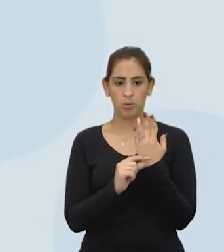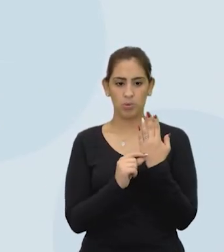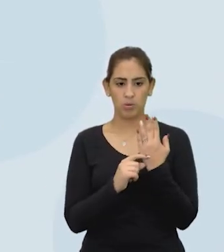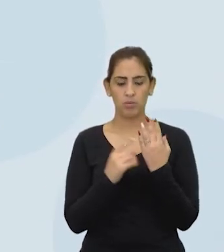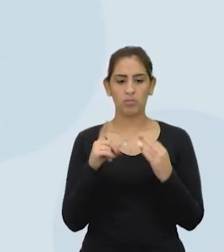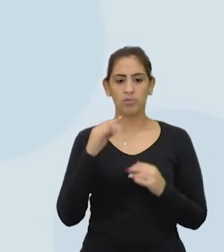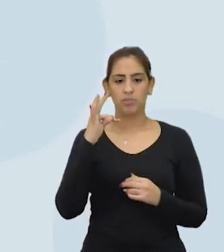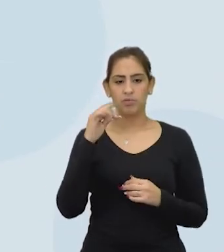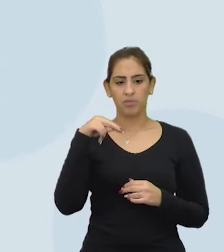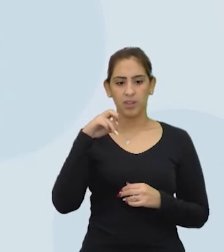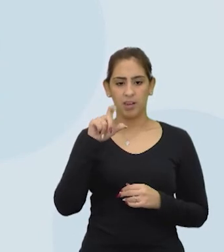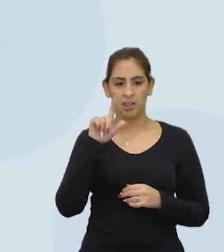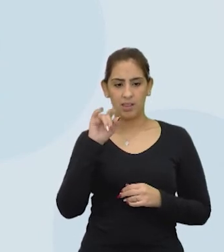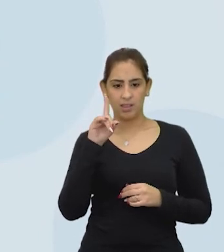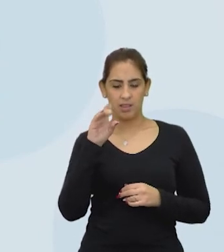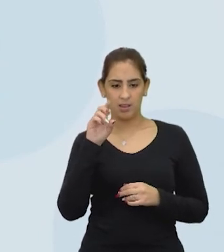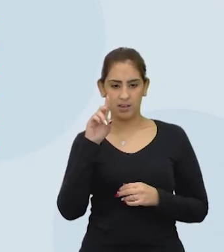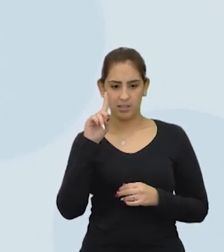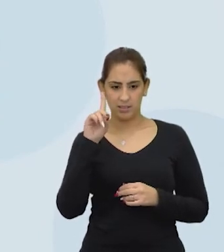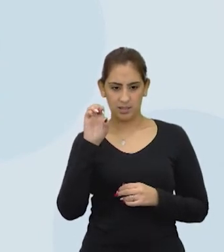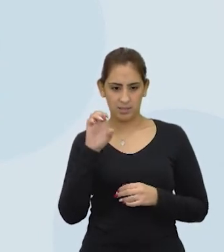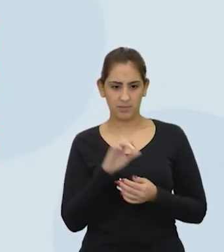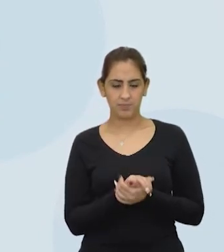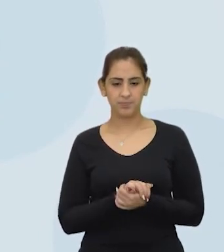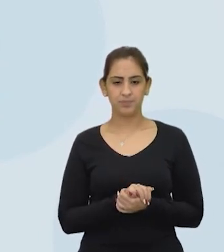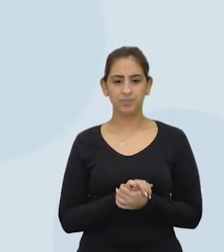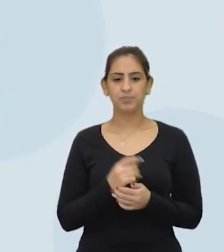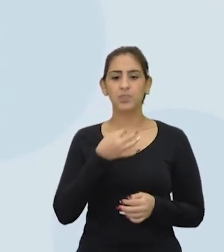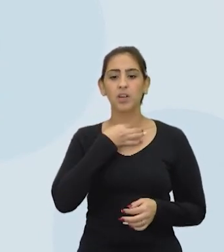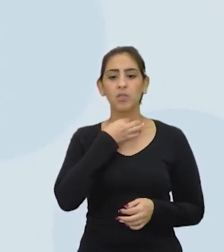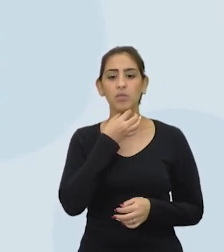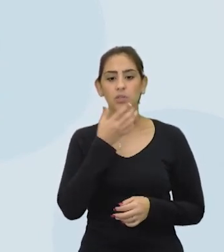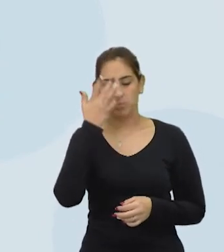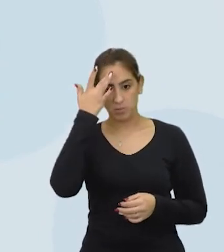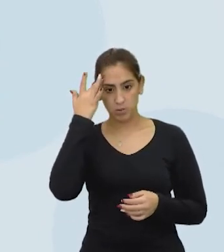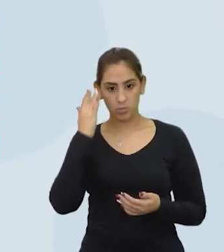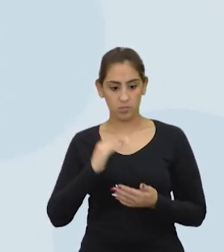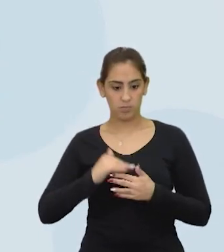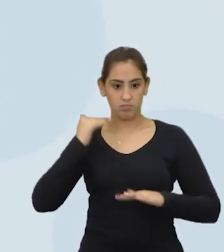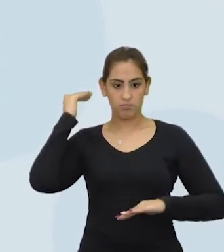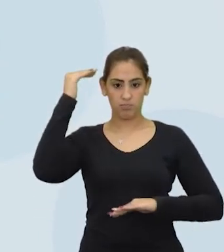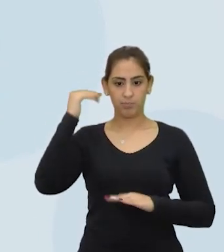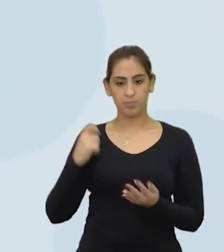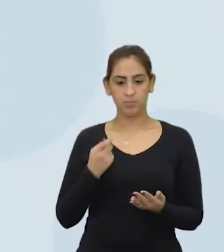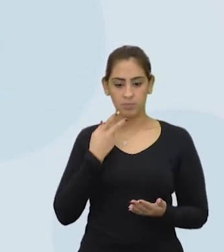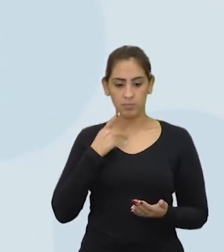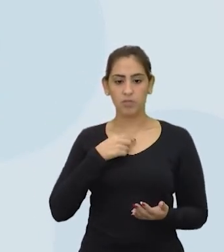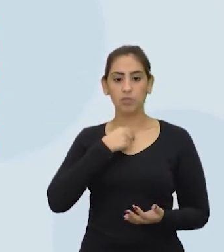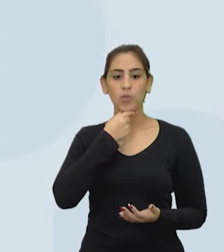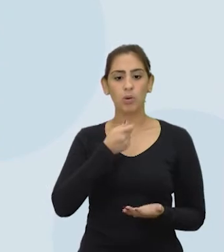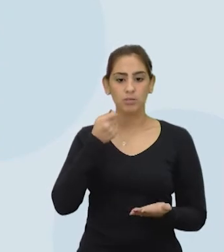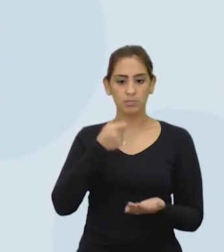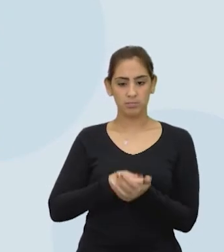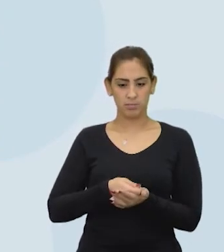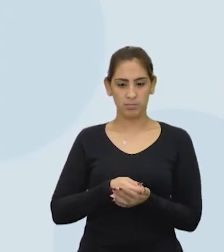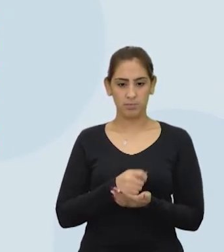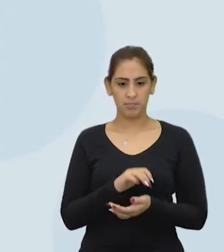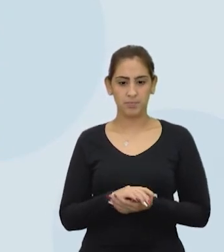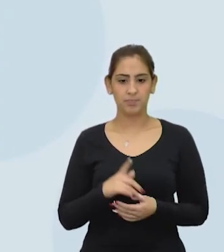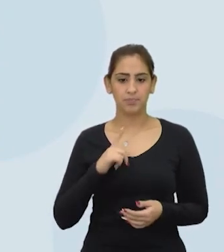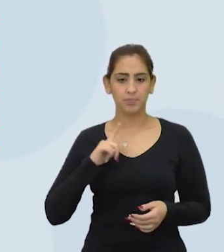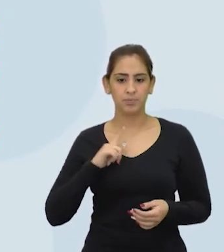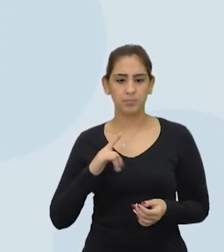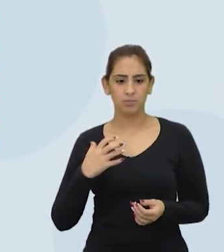conformidade. Ela foi utilizada pelo autor com a finalidade de inserir a voz de uma autoridade. Então a resposta do aluno está perfeita. De modo a fundamentar a